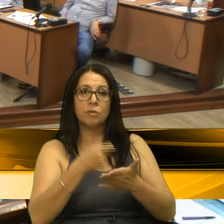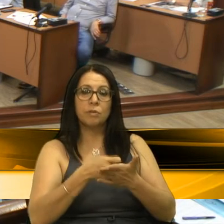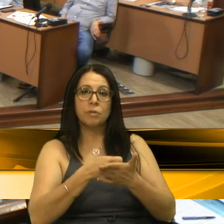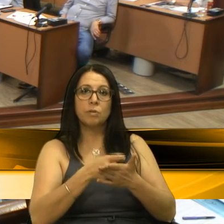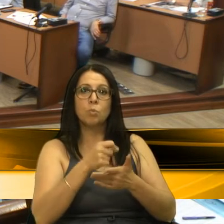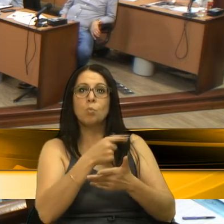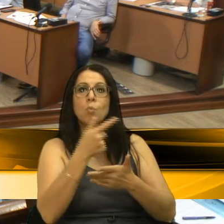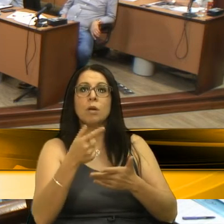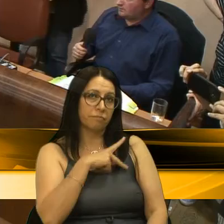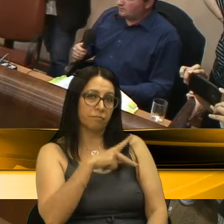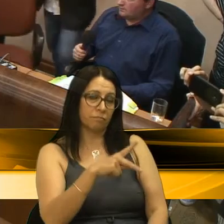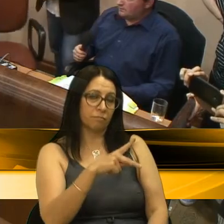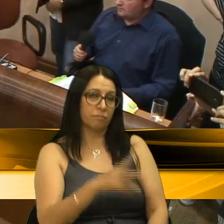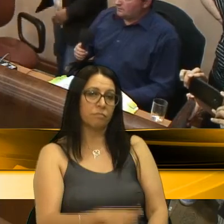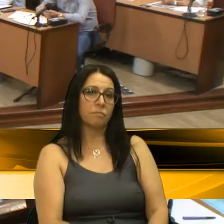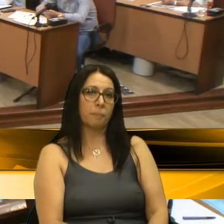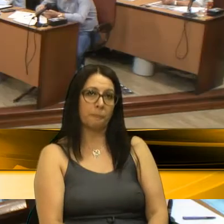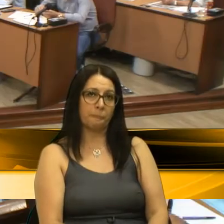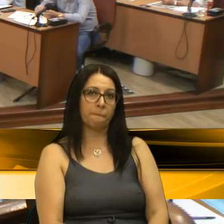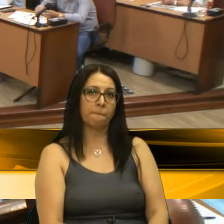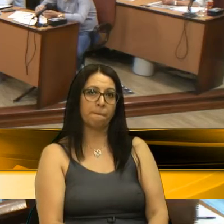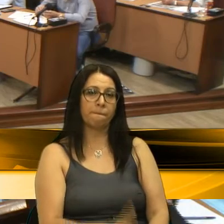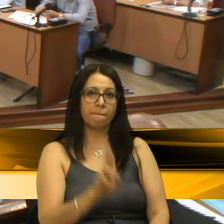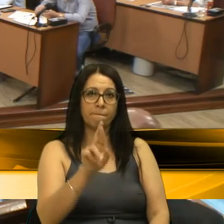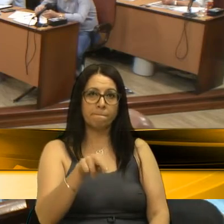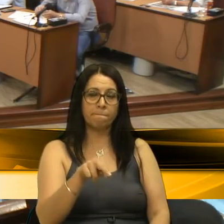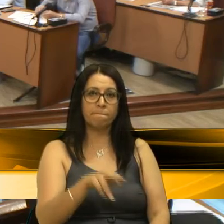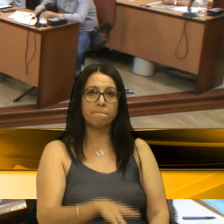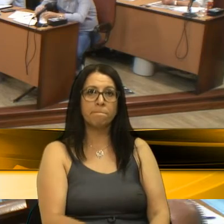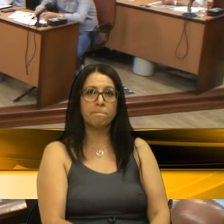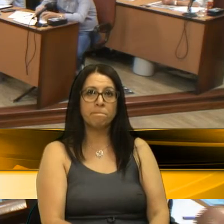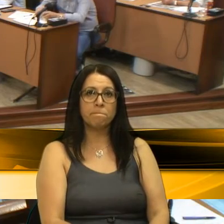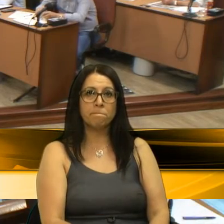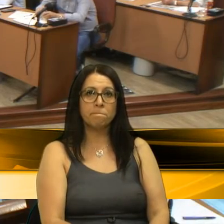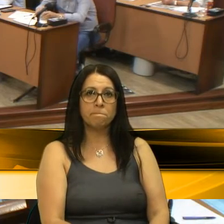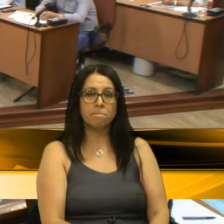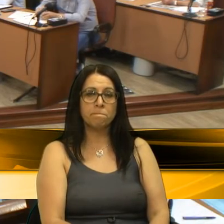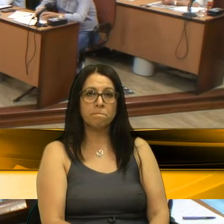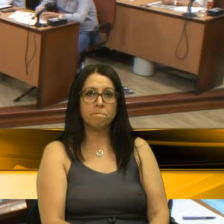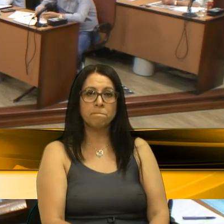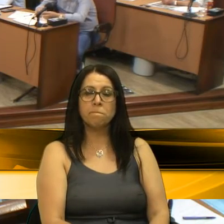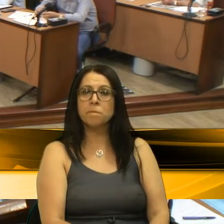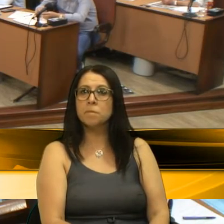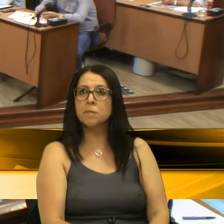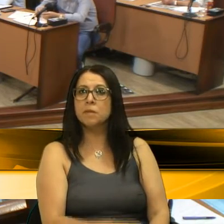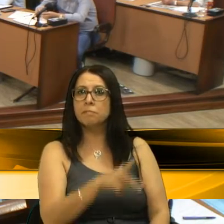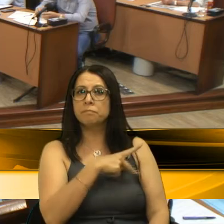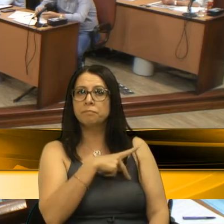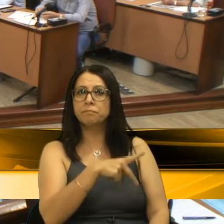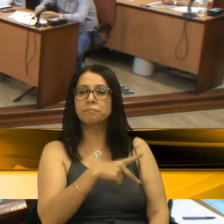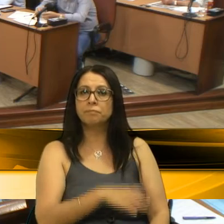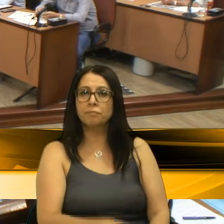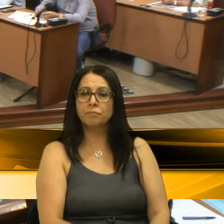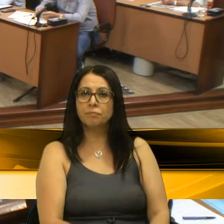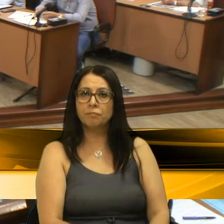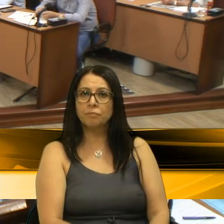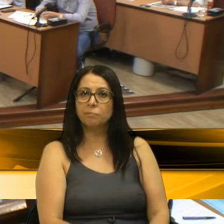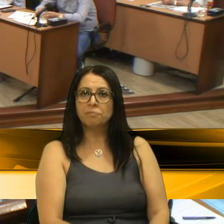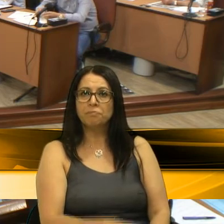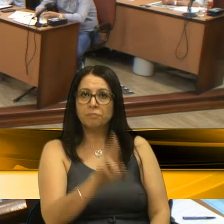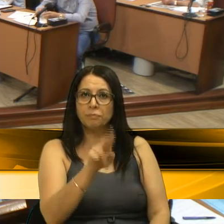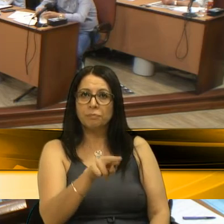ter deferido ou indeferido não altera o fato de que estamos cometendo uma irregularidade e,